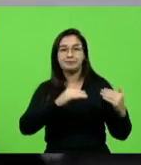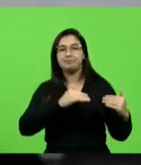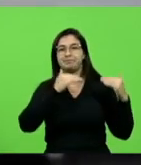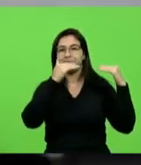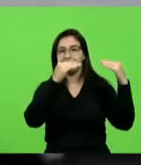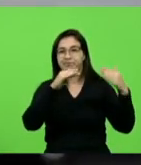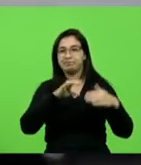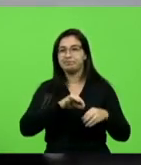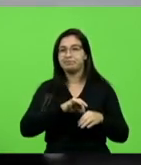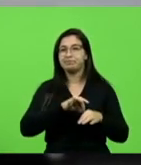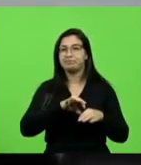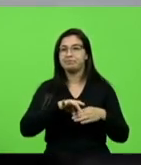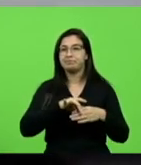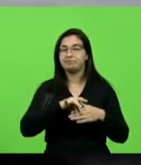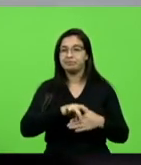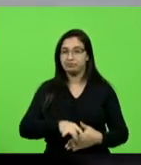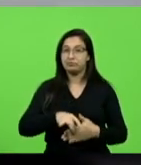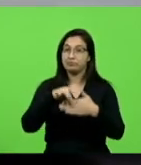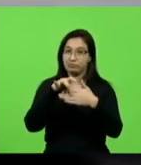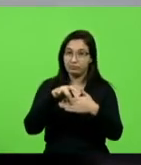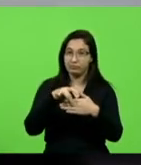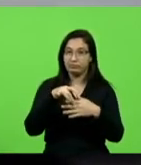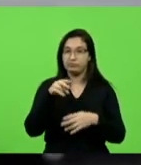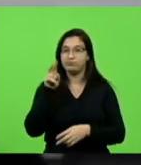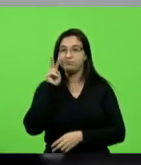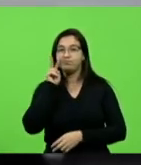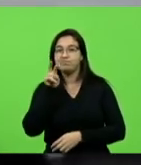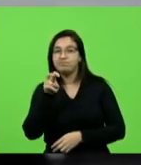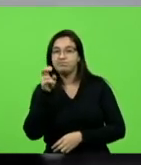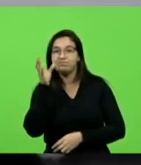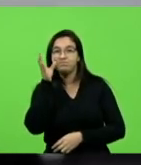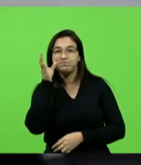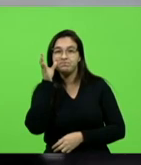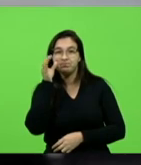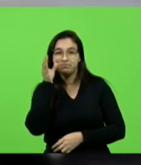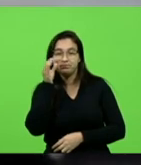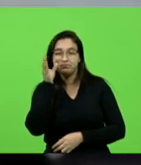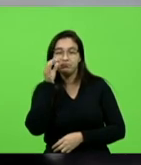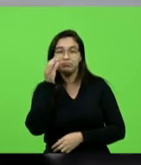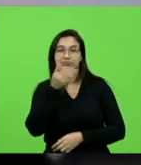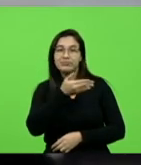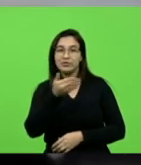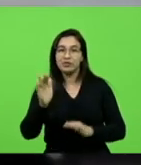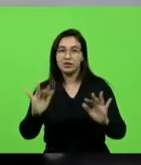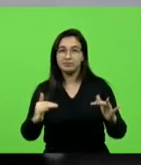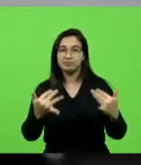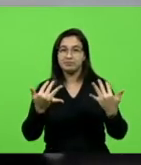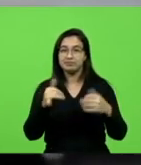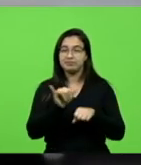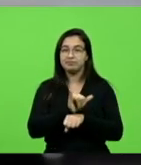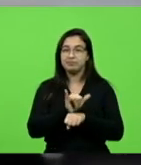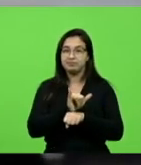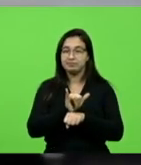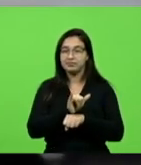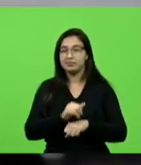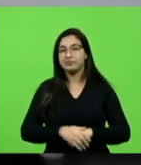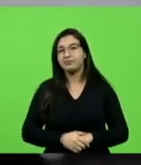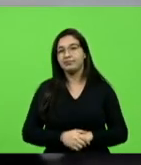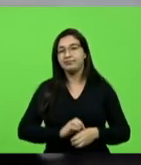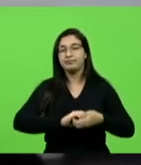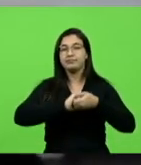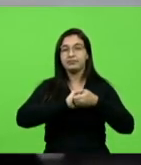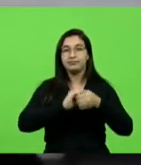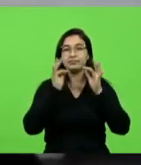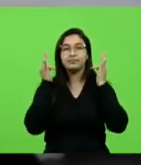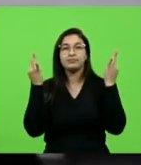lideranças, interessados e convidados que nos acompanham pelo YouTube. Cumprimentar a ALESC pela iniciativa de